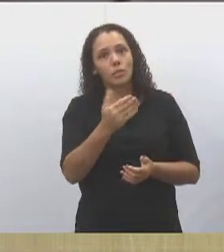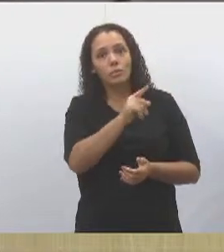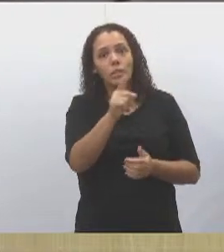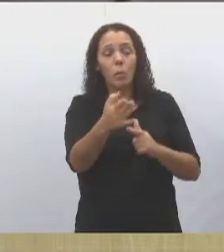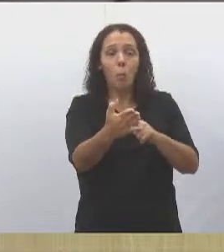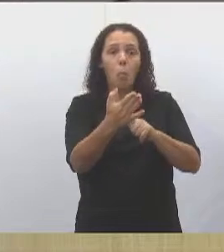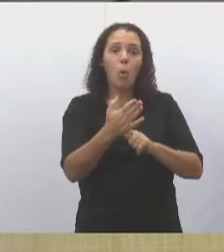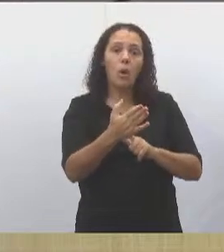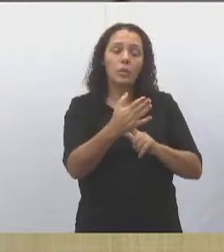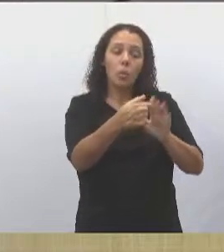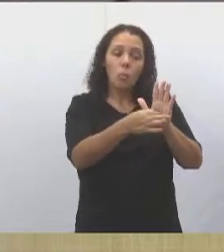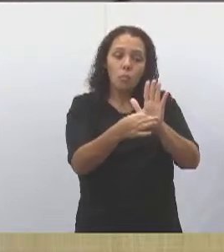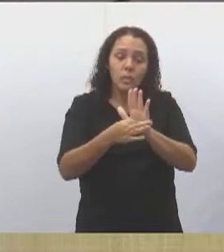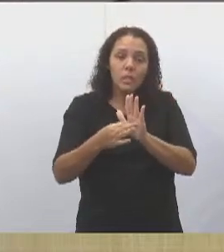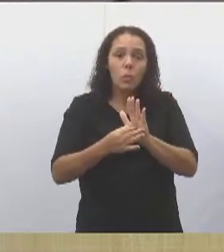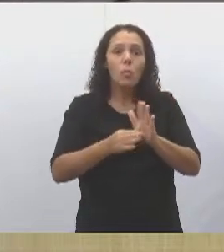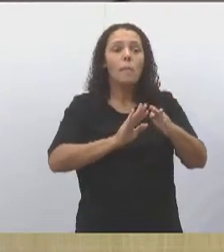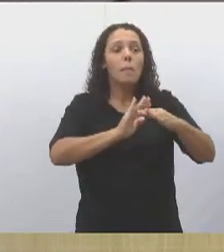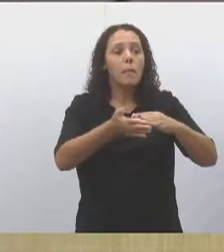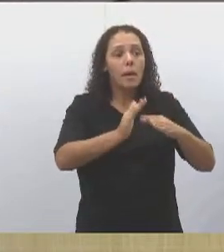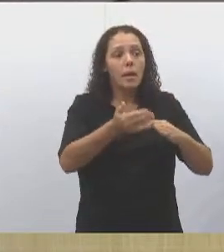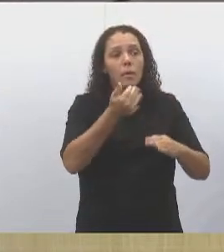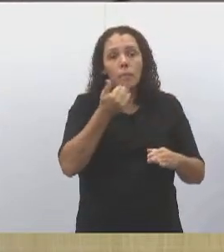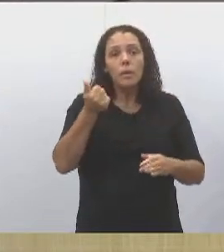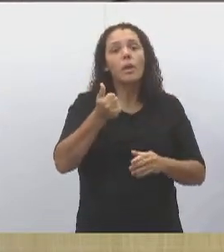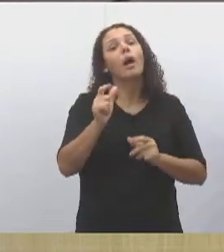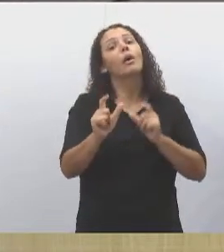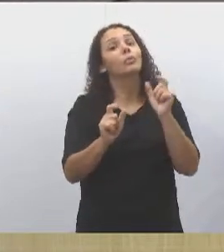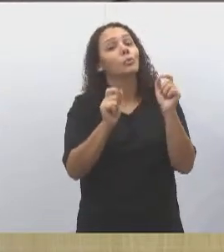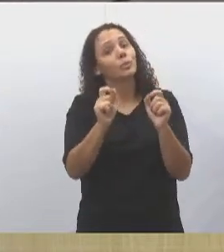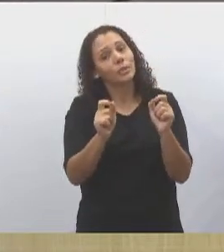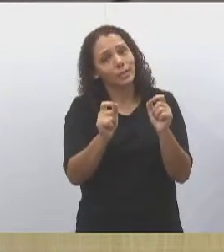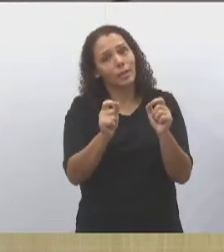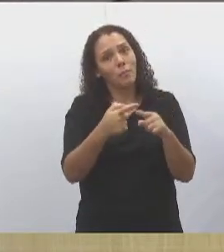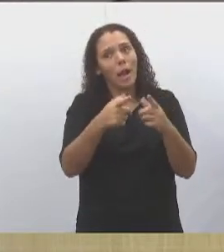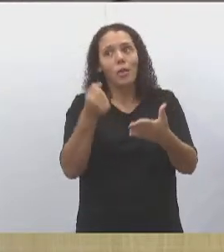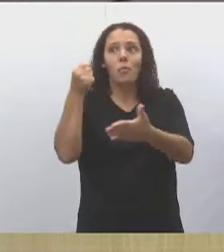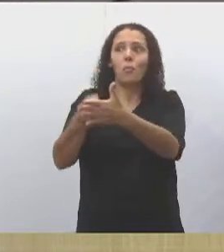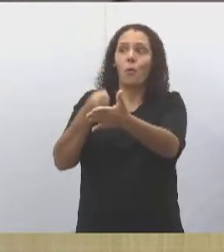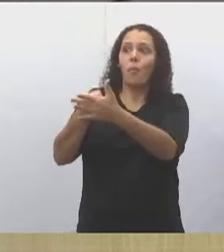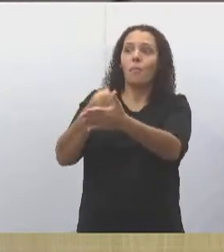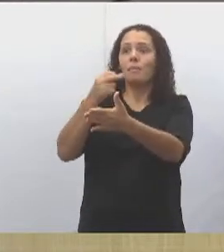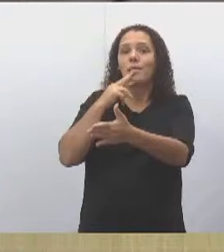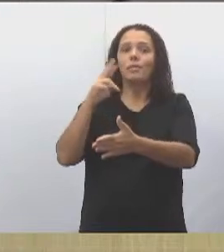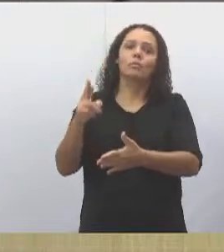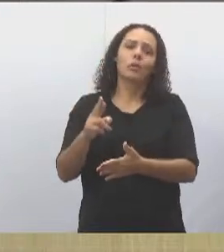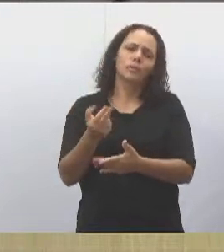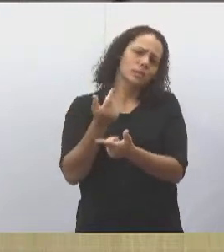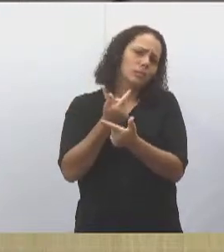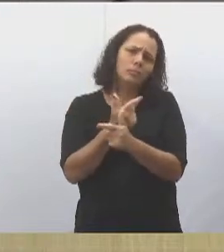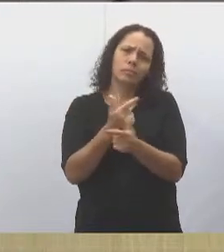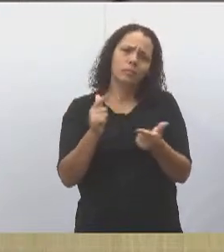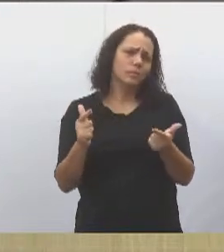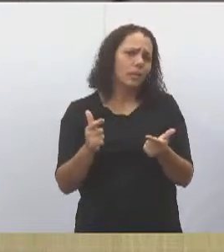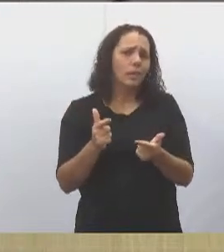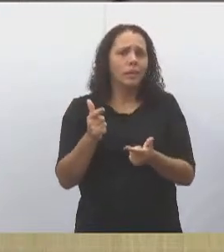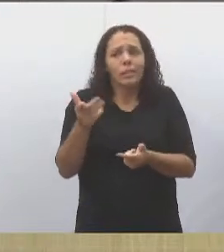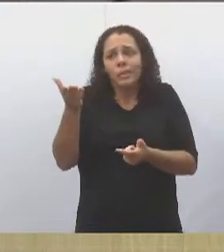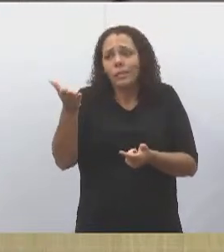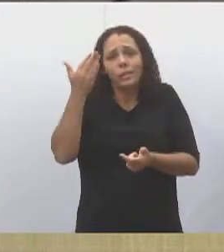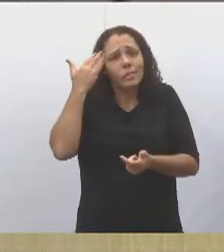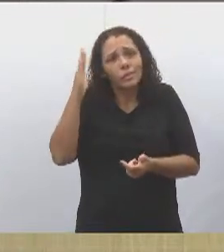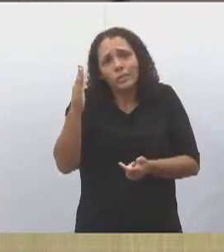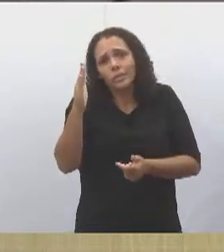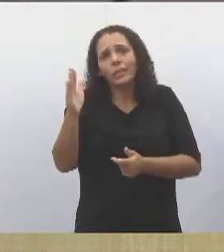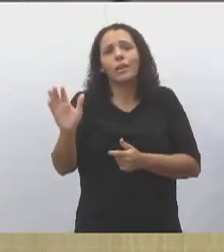nós estamos aqui hoje, justamente para isso, né? Hoje não adianta a gente querer cobrar dele, porque ele não sabe o que o SAI está fazendo, o que está